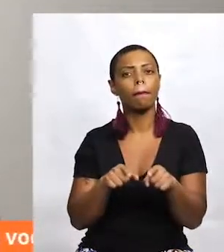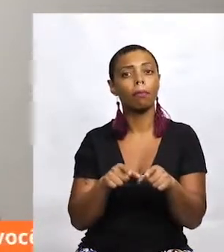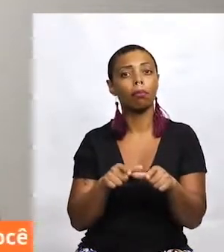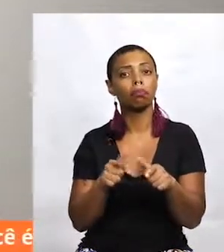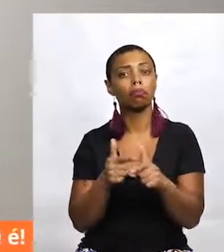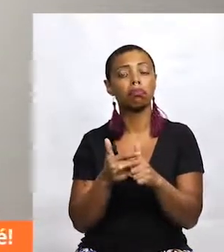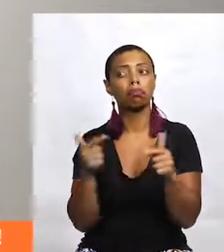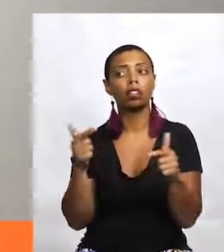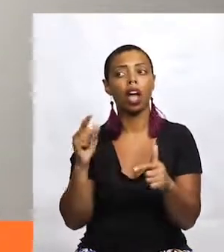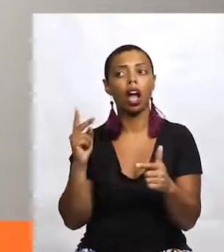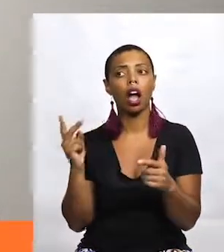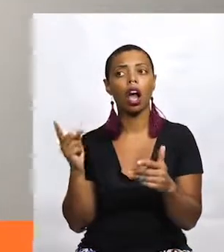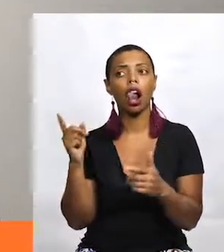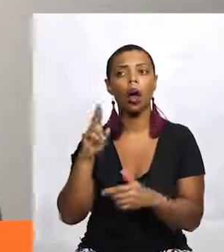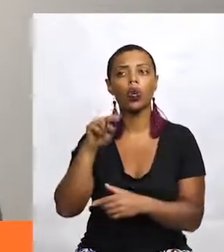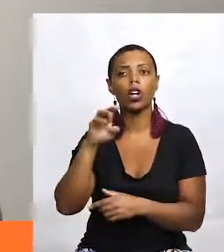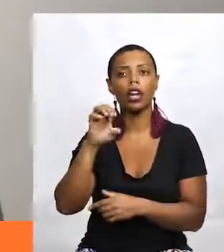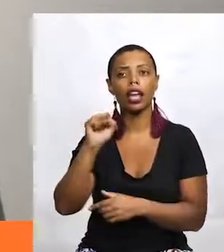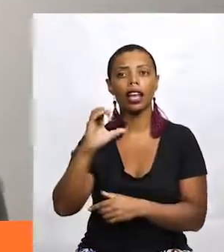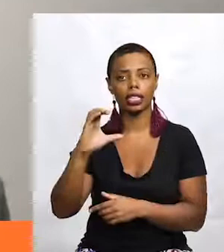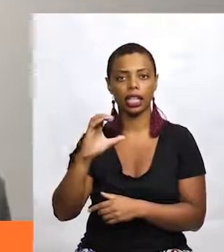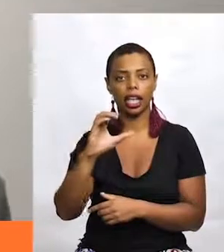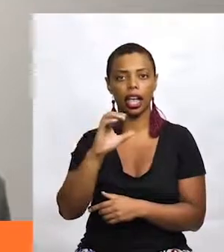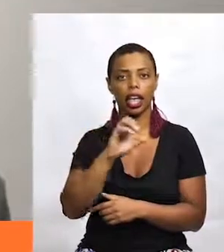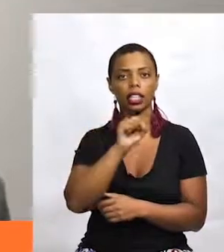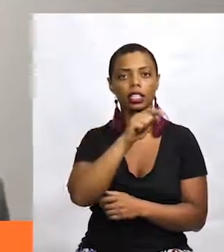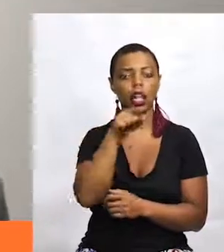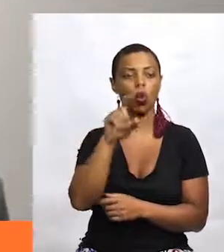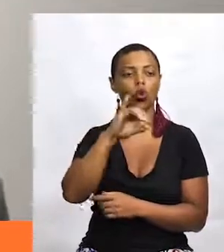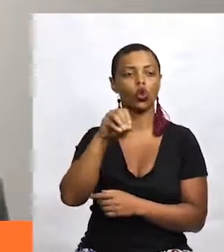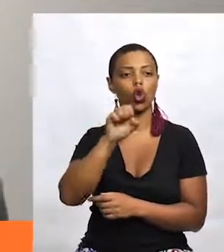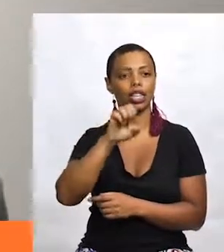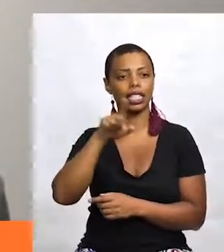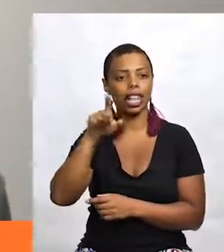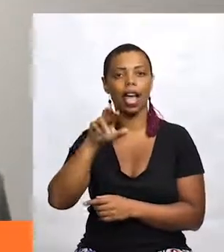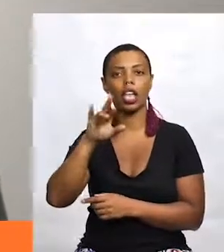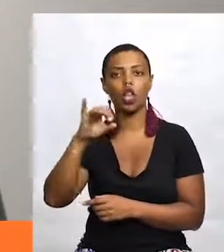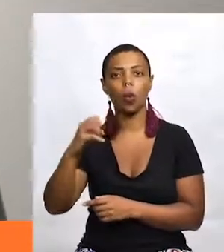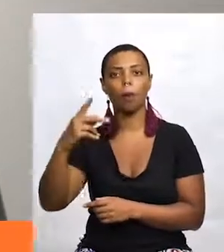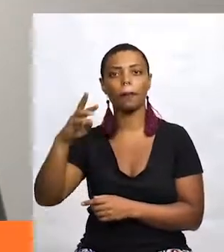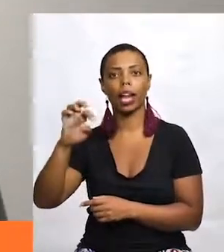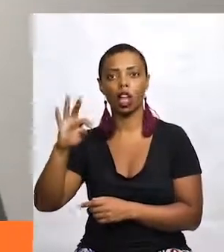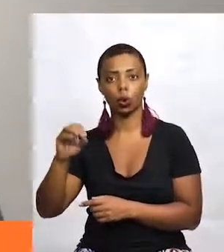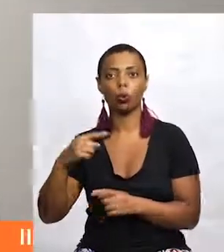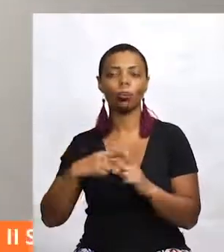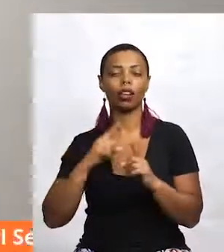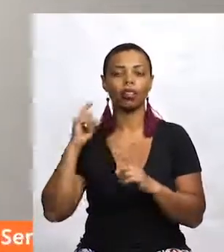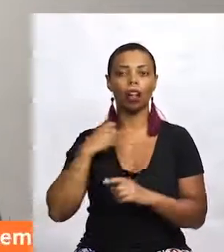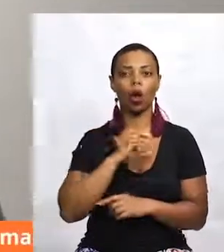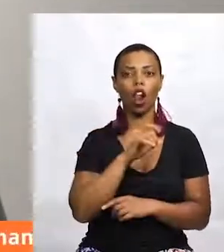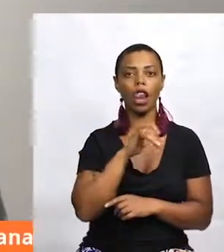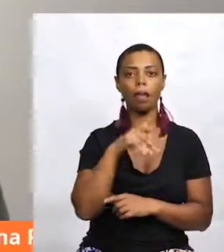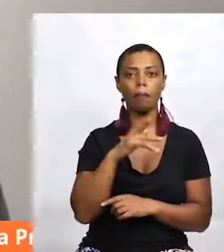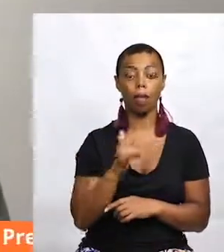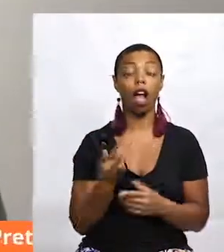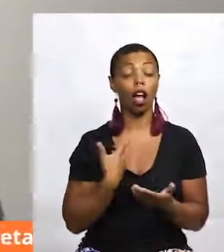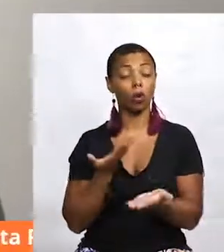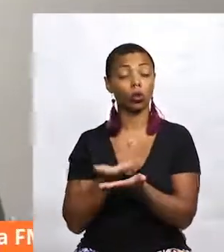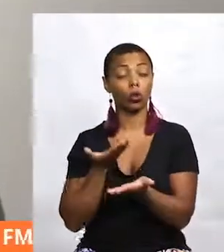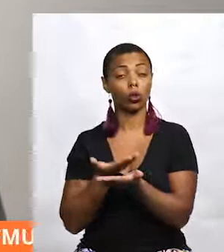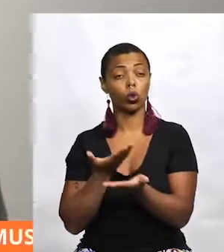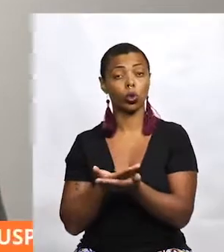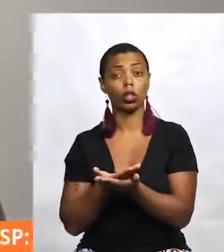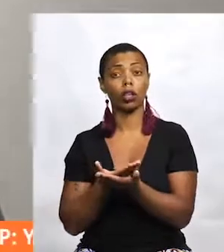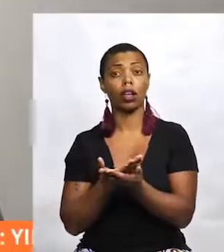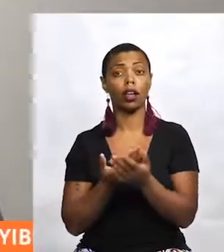São José do Rio Preto, que era minha vizinha, que eu sou do interior de São Paulo, assim, Olímpia, o curso de física biológica, não, é para mim, né? Tinha biologia e